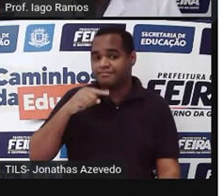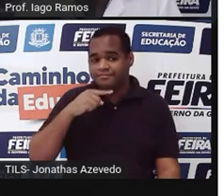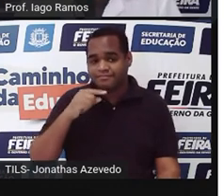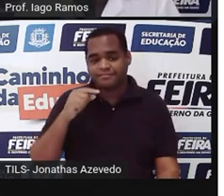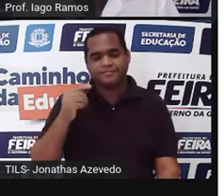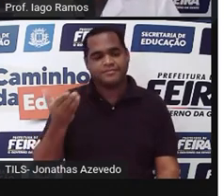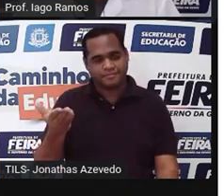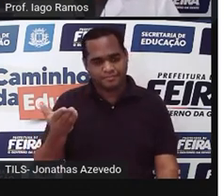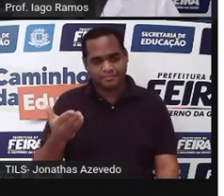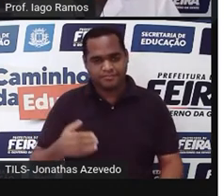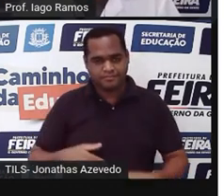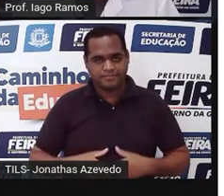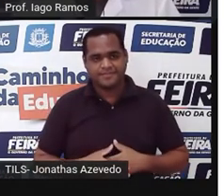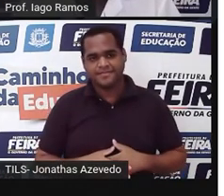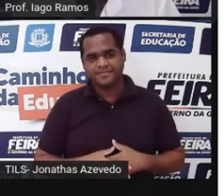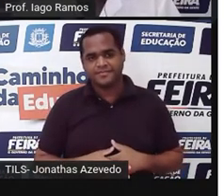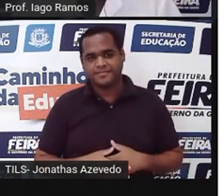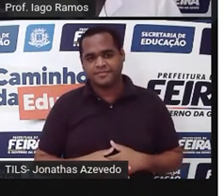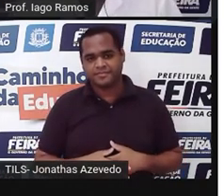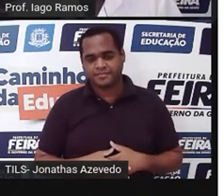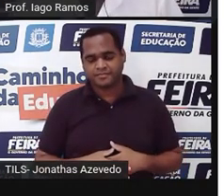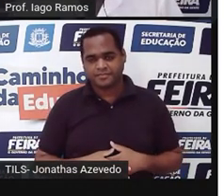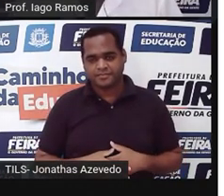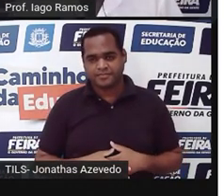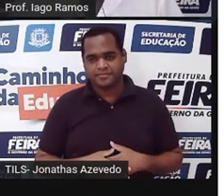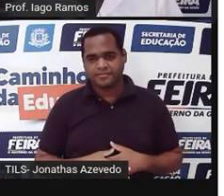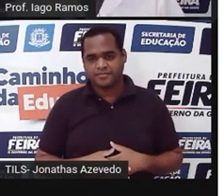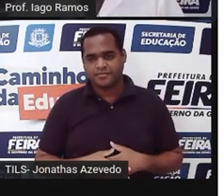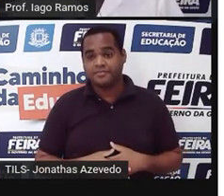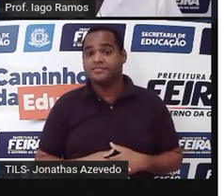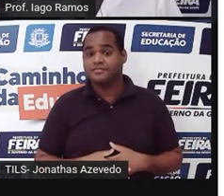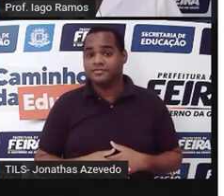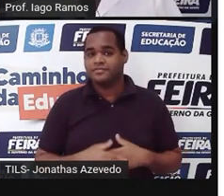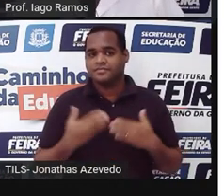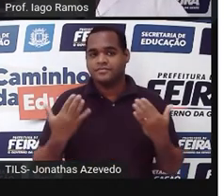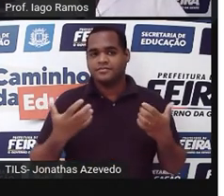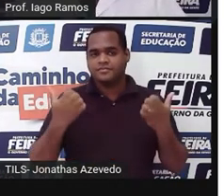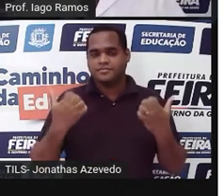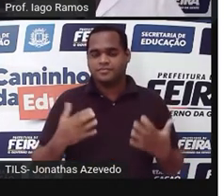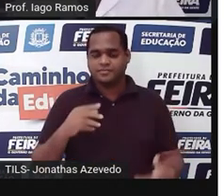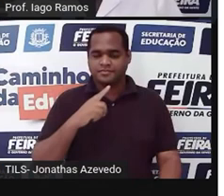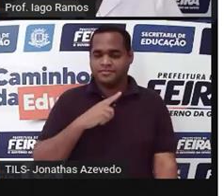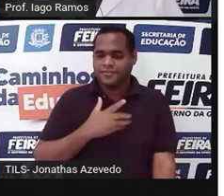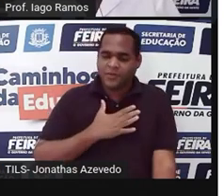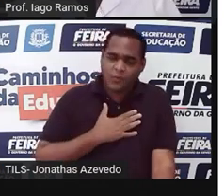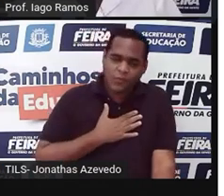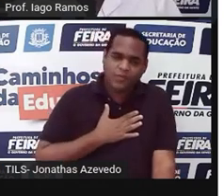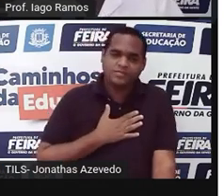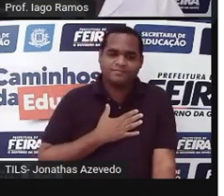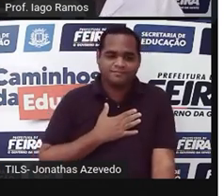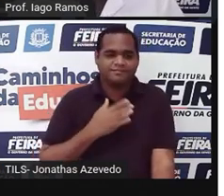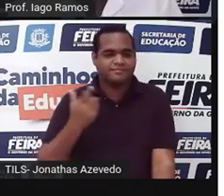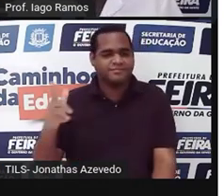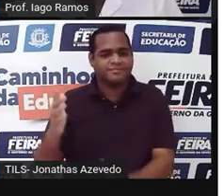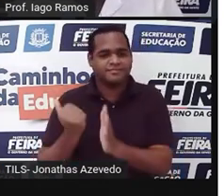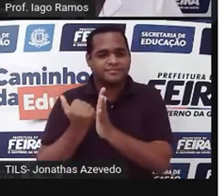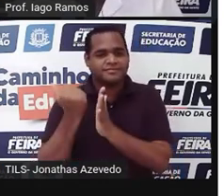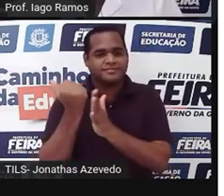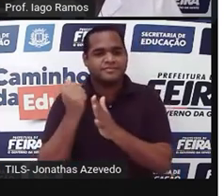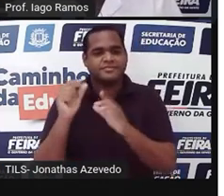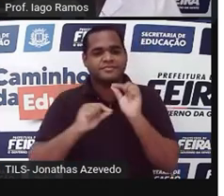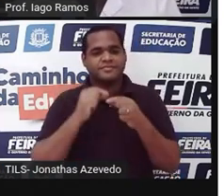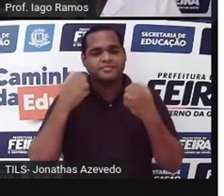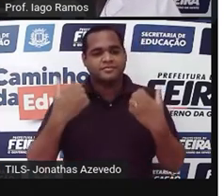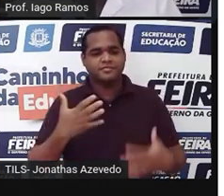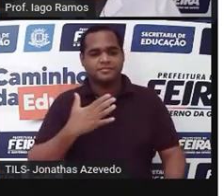azinha beleza bom chega aquele momento e eu gosto muito toda aula eu trago isso